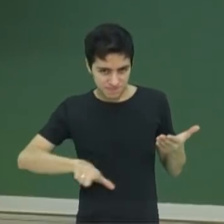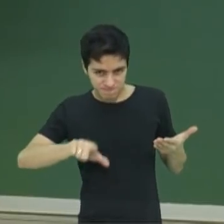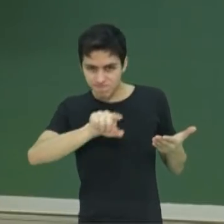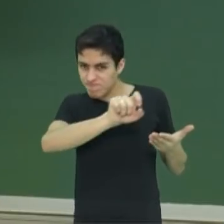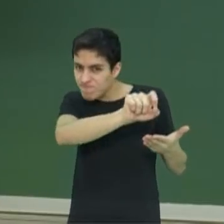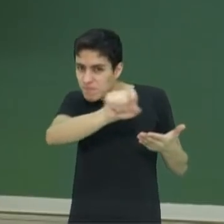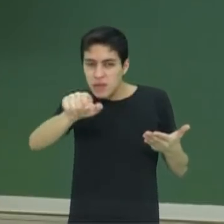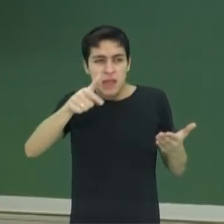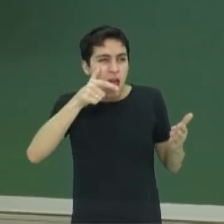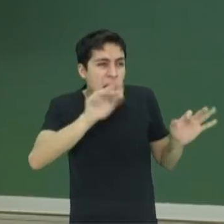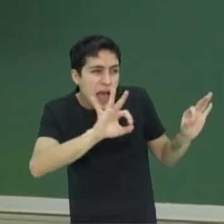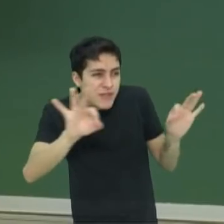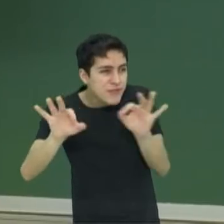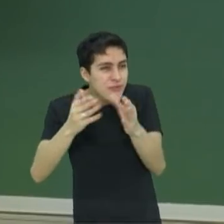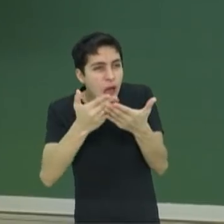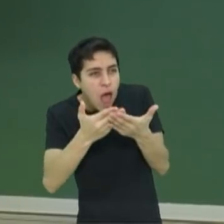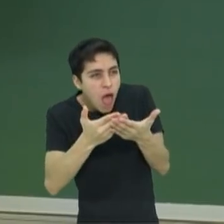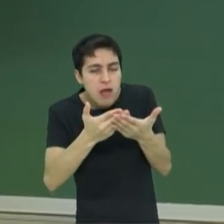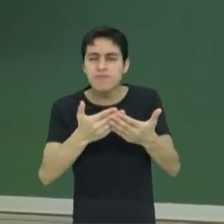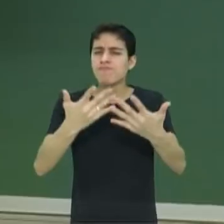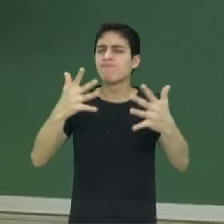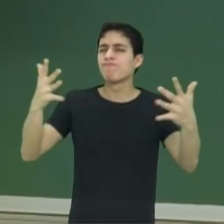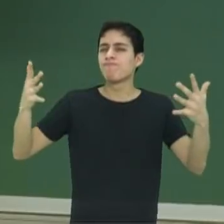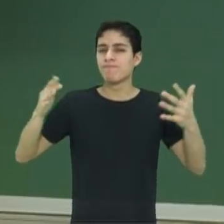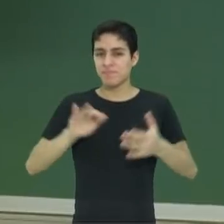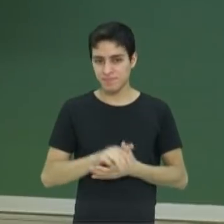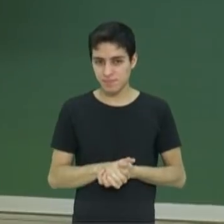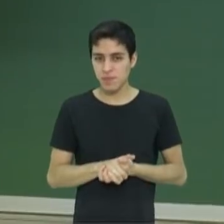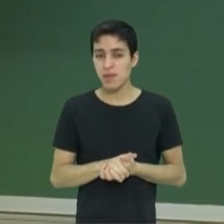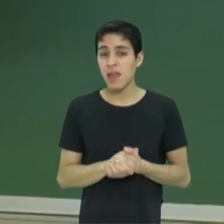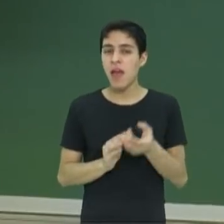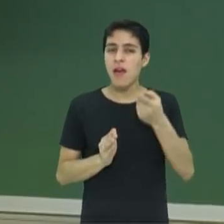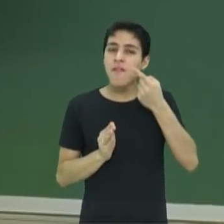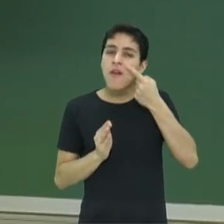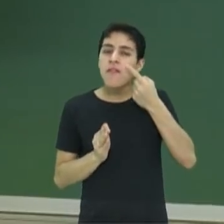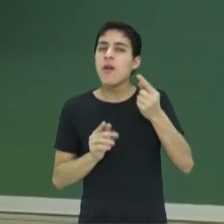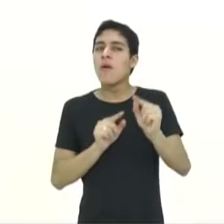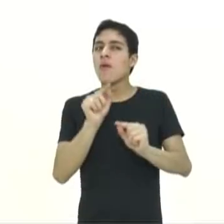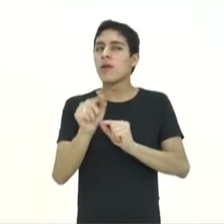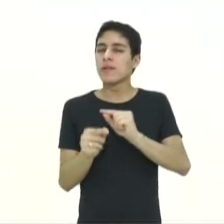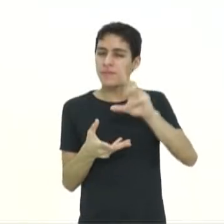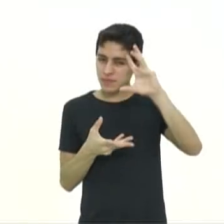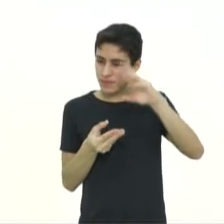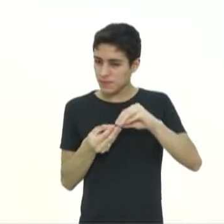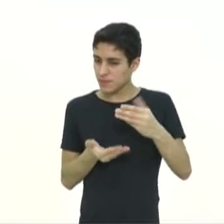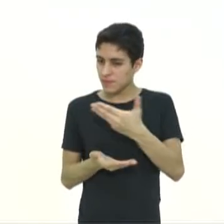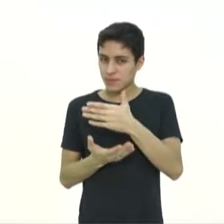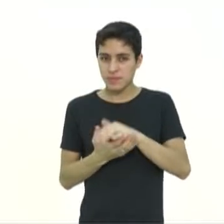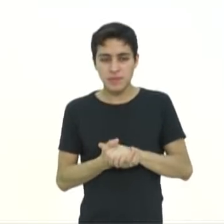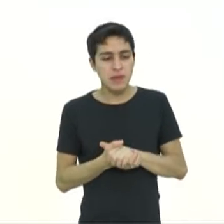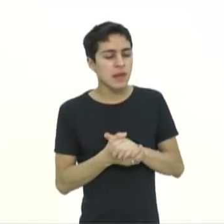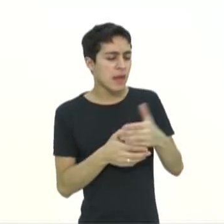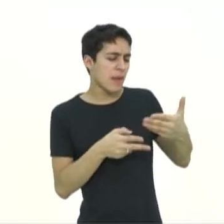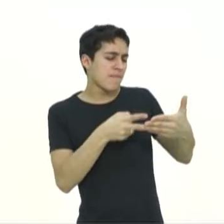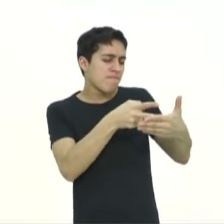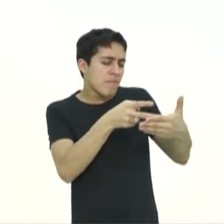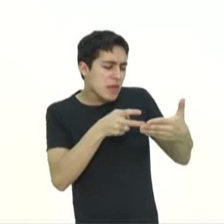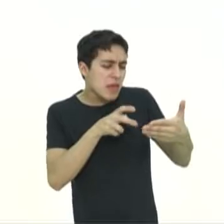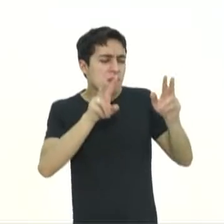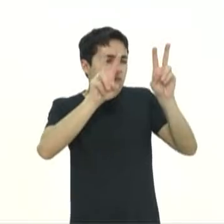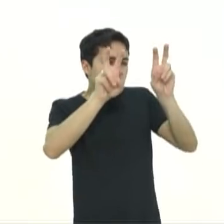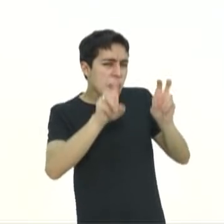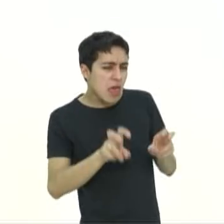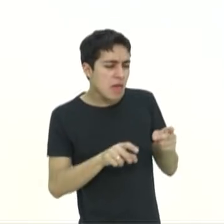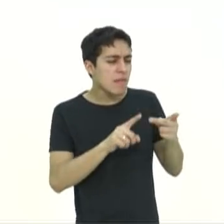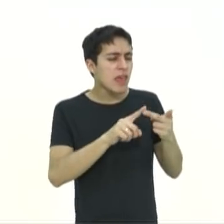Londrina acompanhando nossas aulas. Vejamos agora a sequência do nosso resumo. Reconhecemos o tema da crônica, localizamos